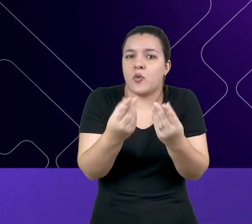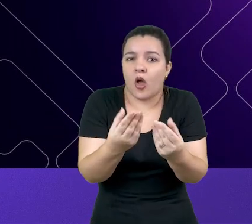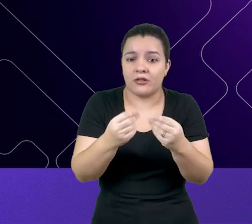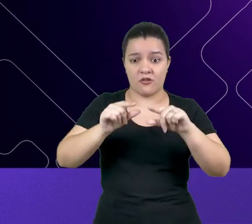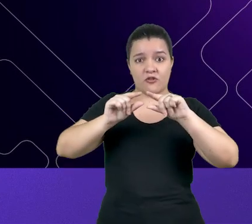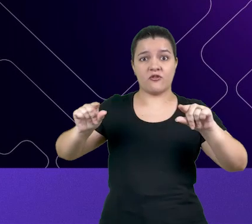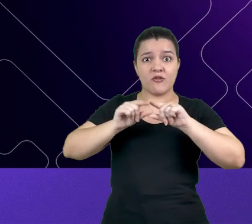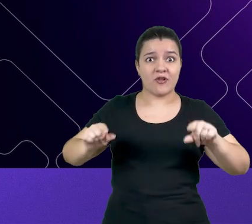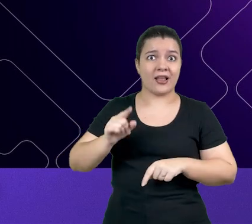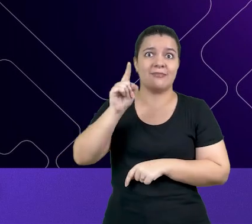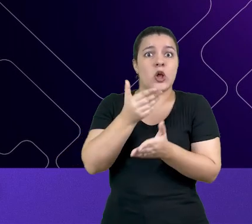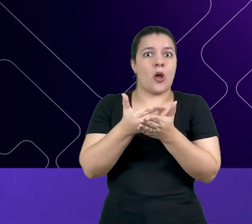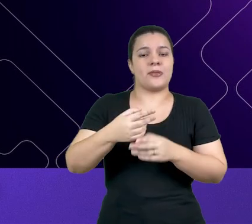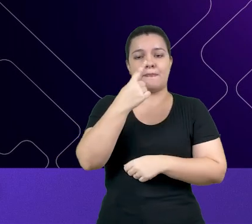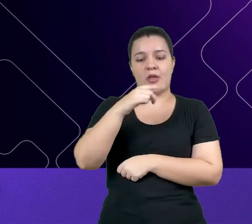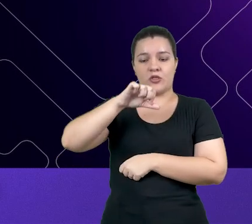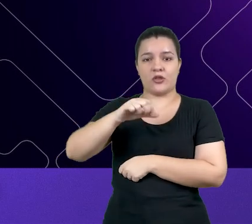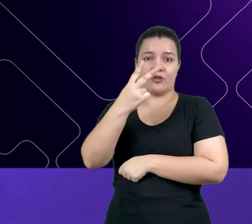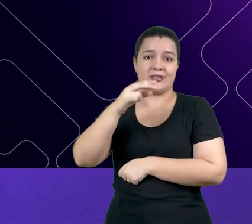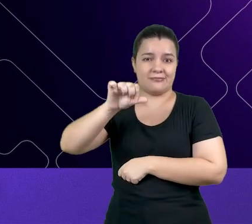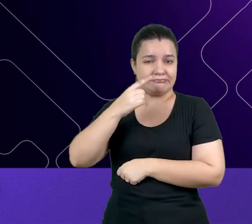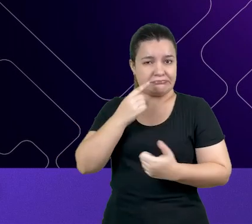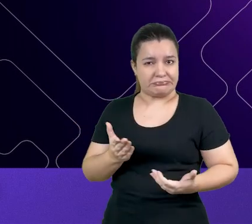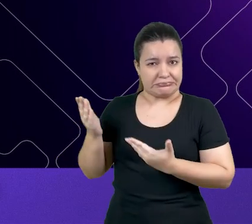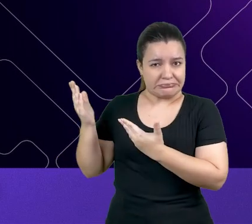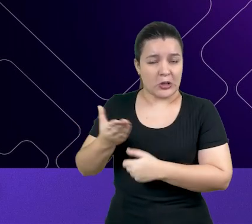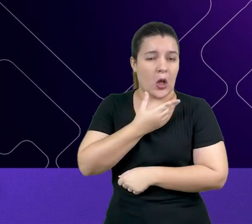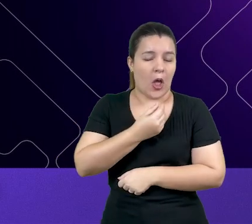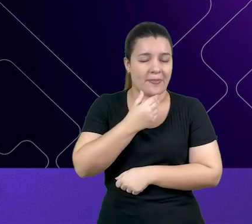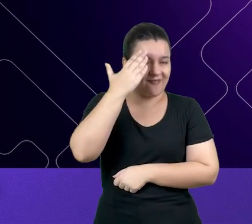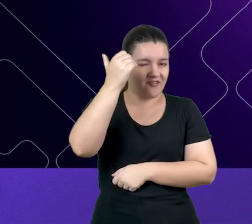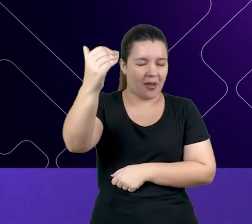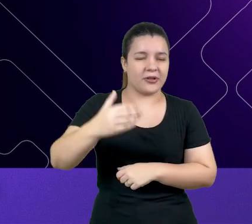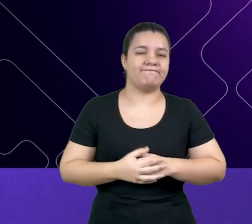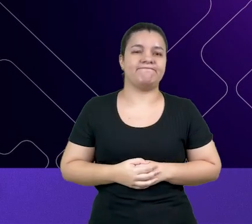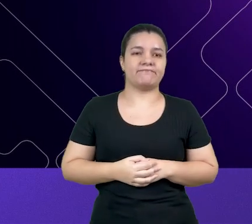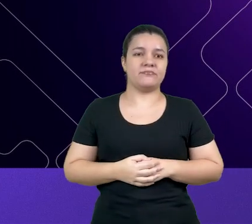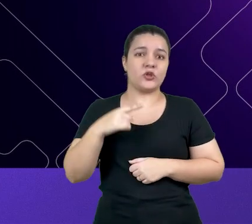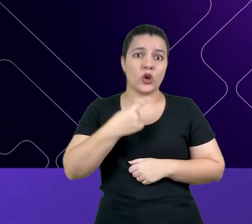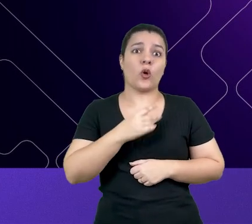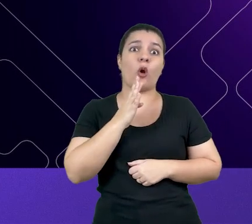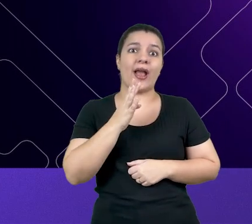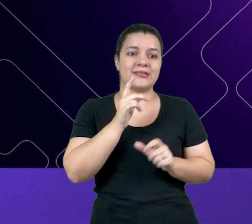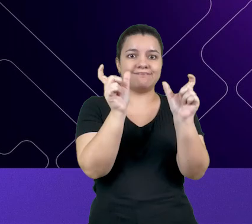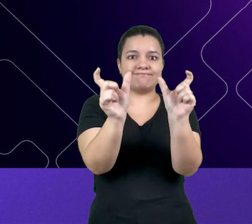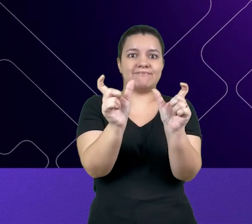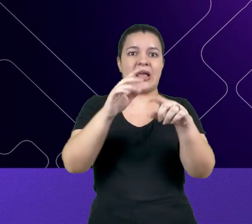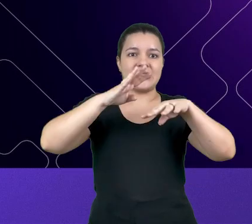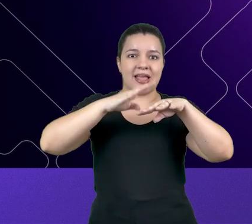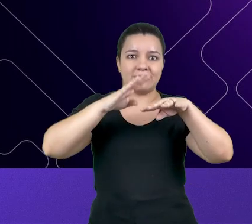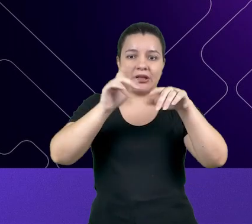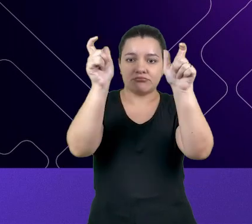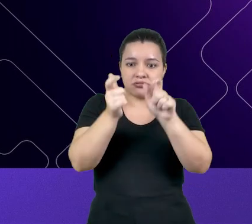aí é uma frase bem dita aí em 1929 por Dirac. Digamos, as equações a gente conhece.